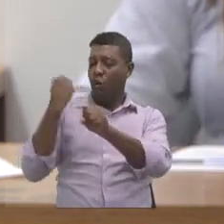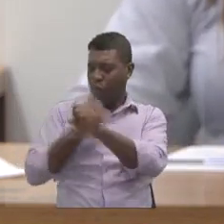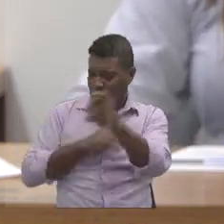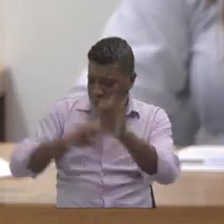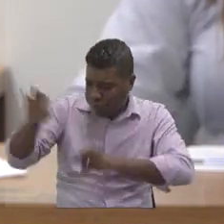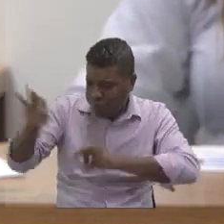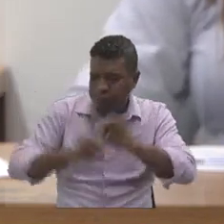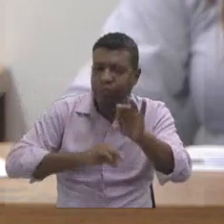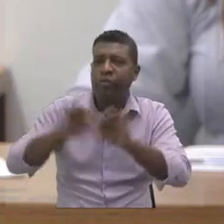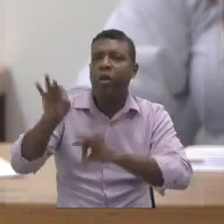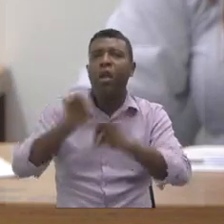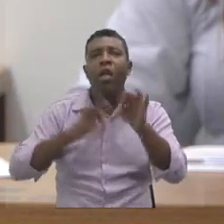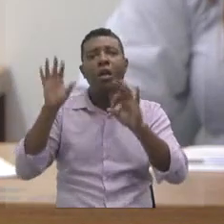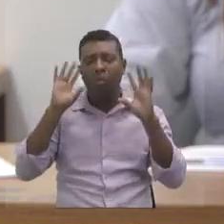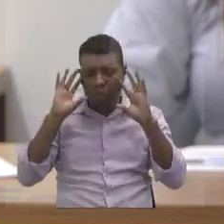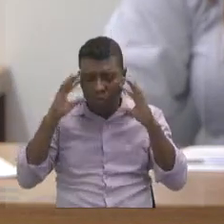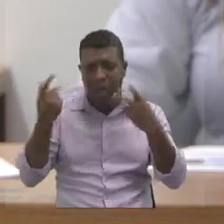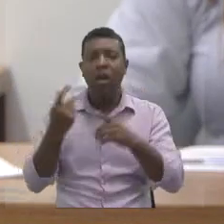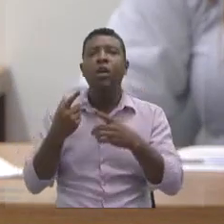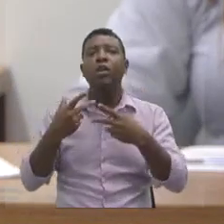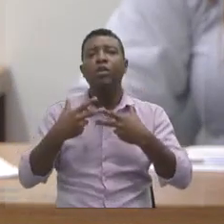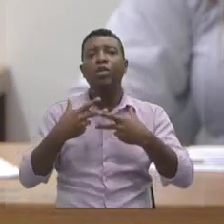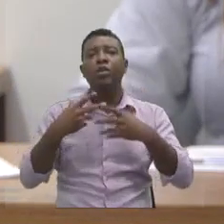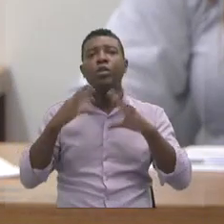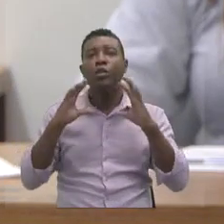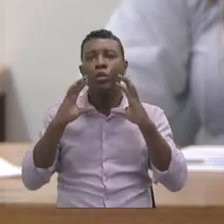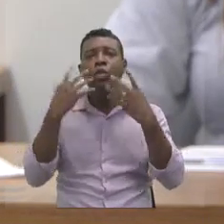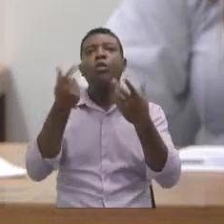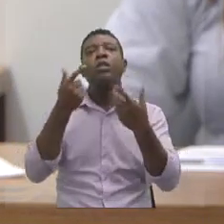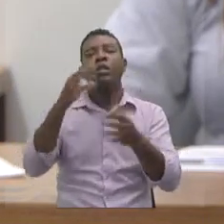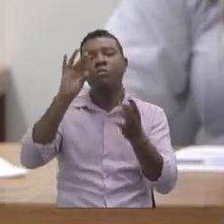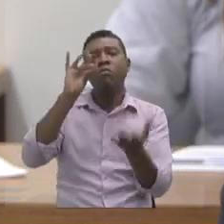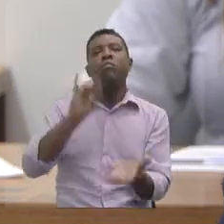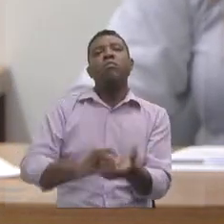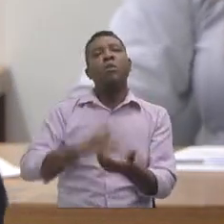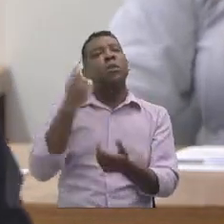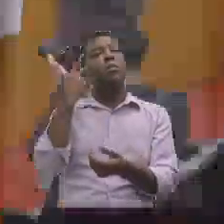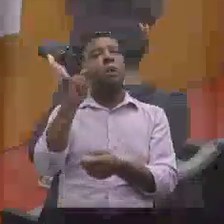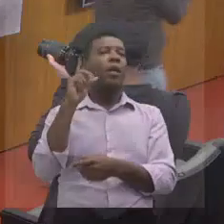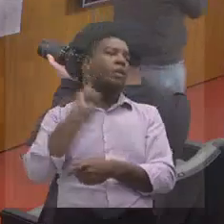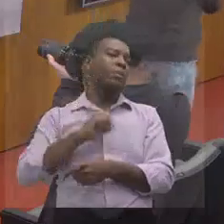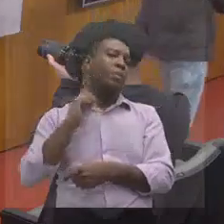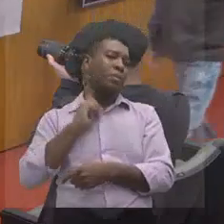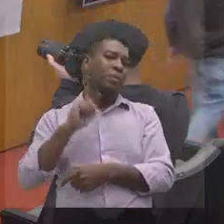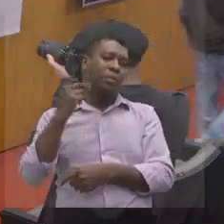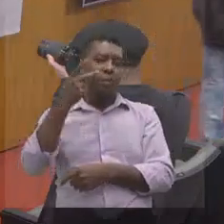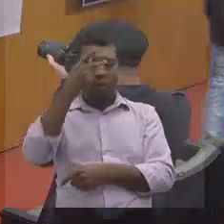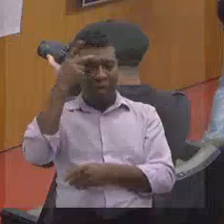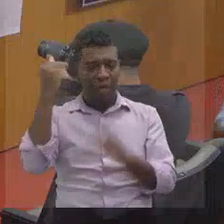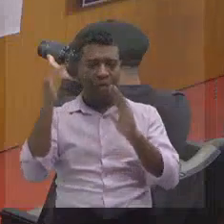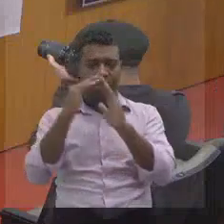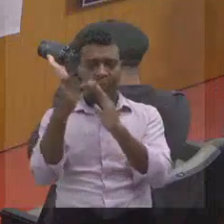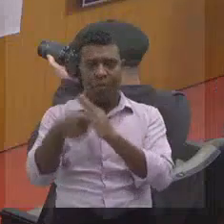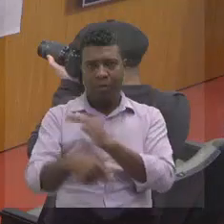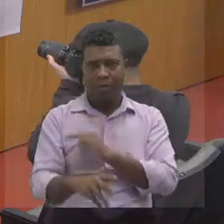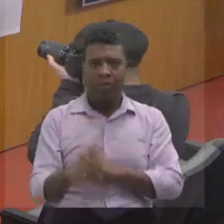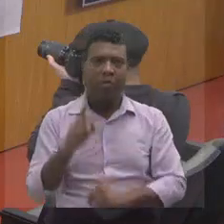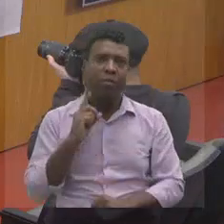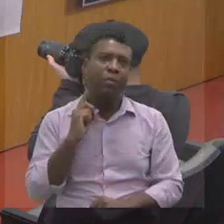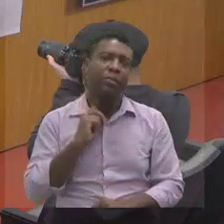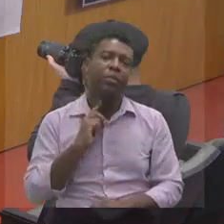soluções efetivas para todos os mineiros muito obrigada obrigado pelos considerações